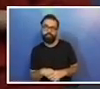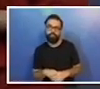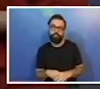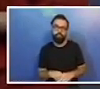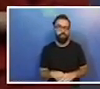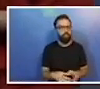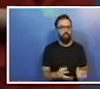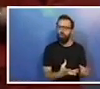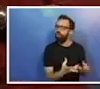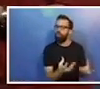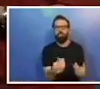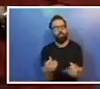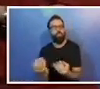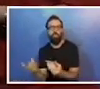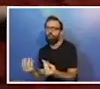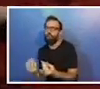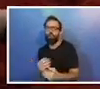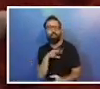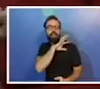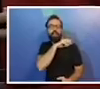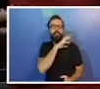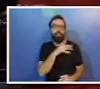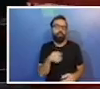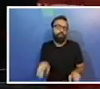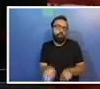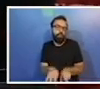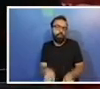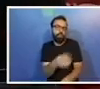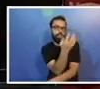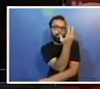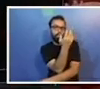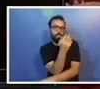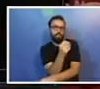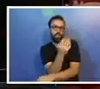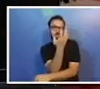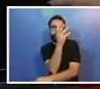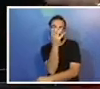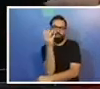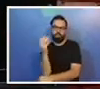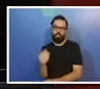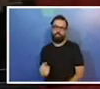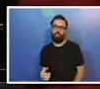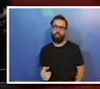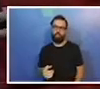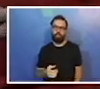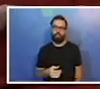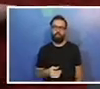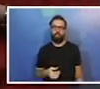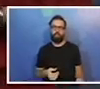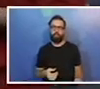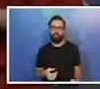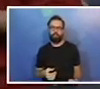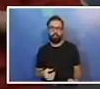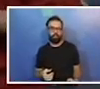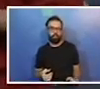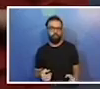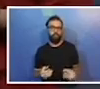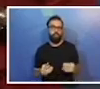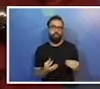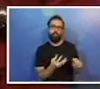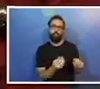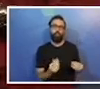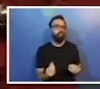vegetais e animais. É considerado o berçário da vida marinha, uma vez que muitos animais